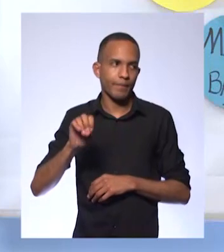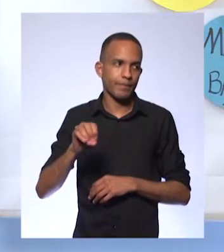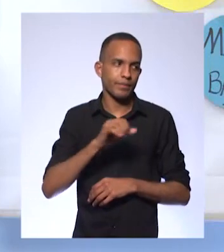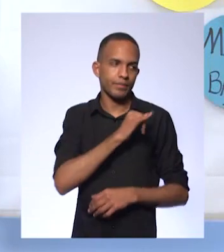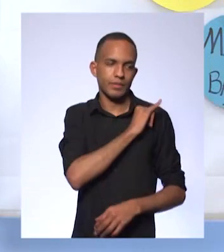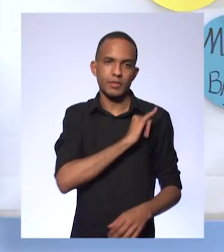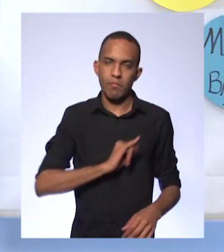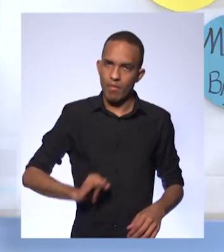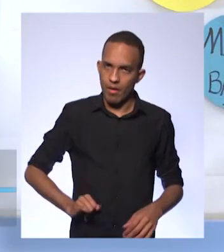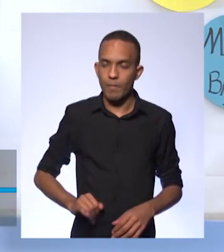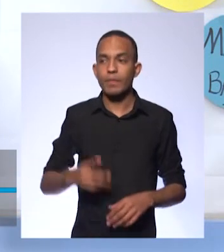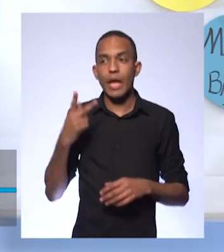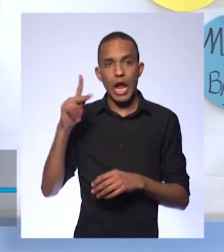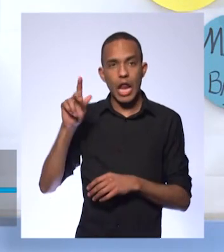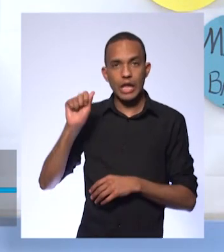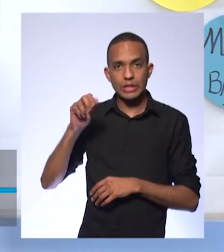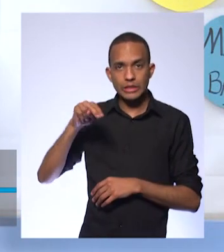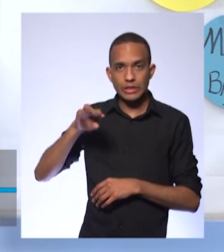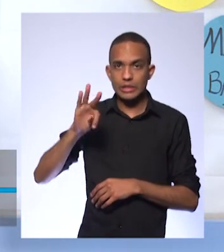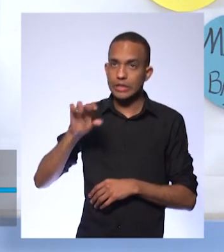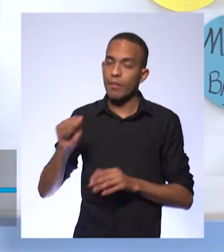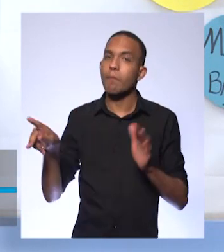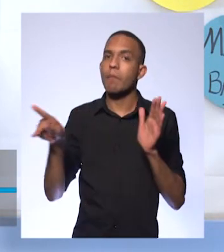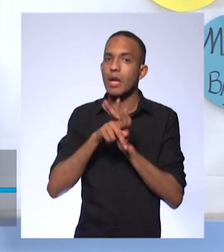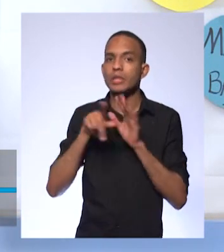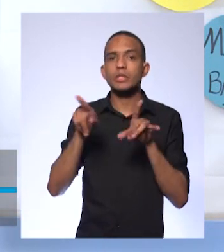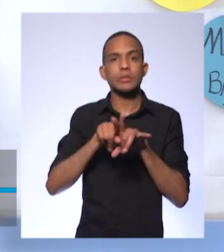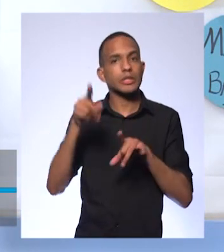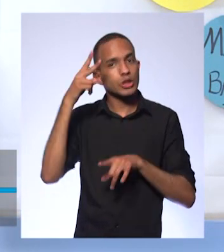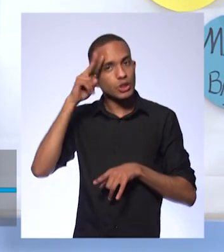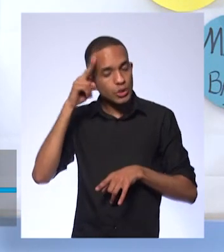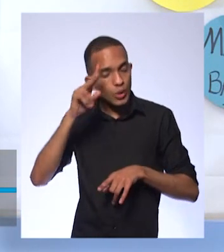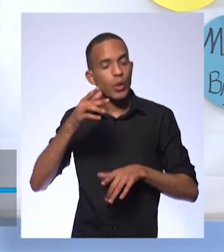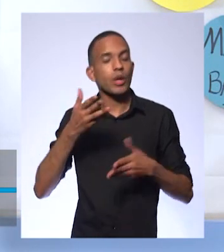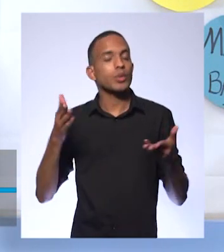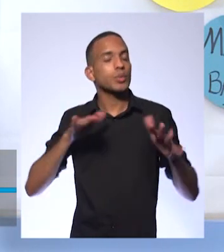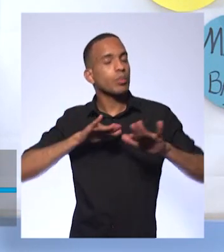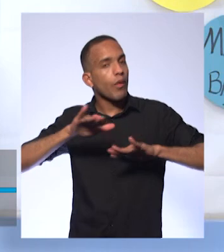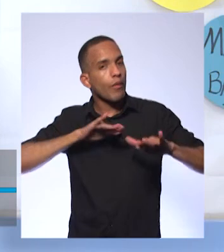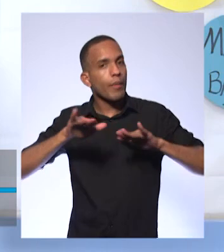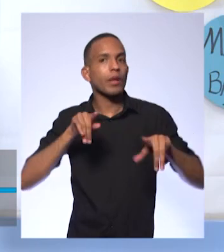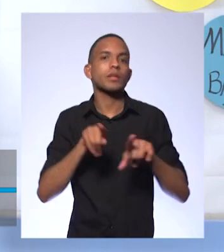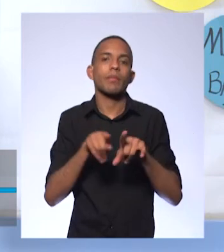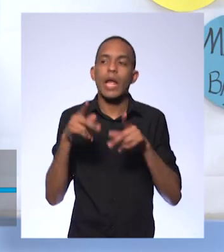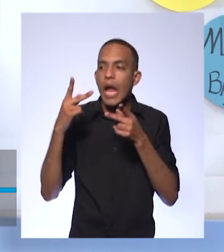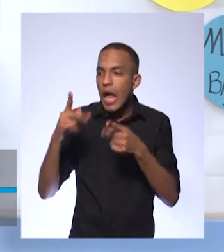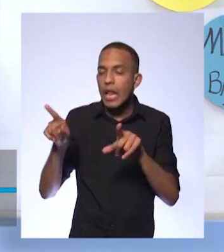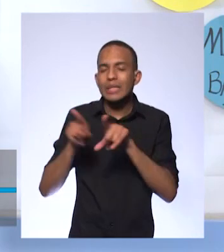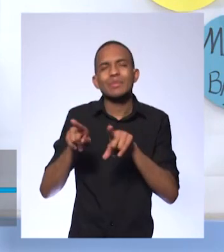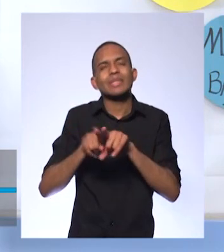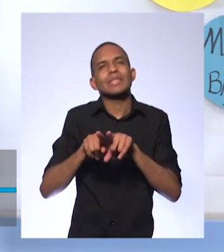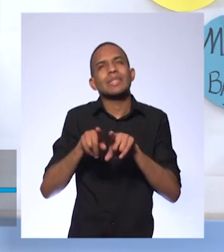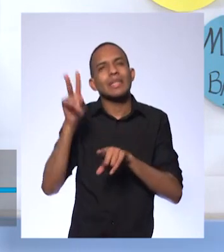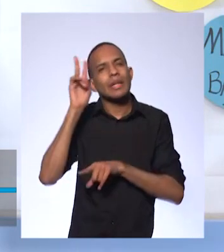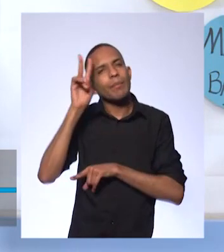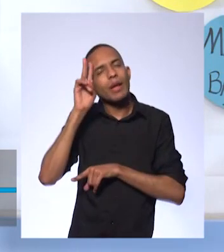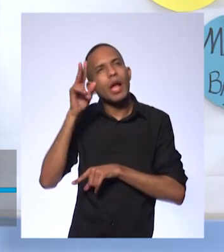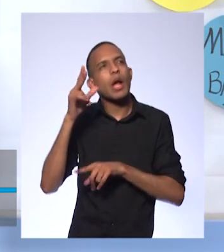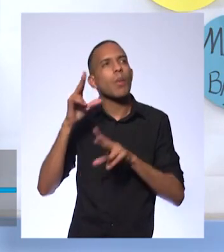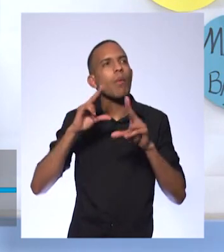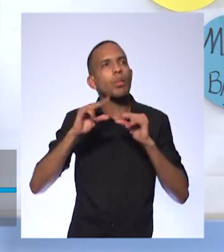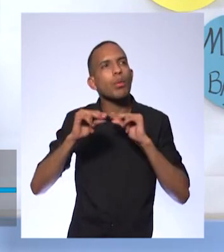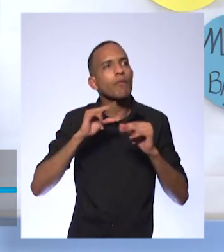ela é uma protagonista também da história, ela participa também desse movimento. E vocês devem lembrar aí de uma novela que